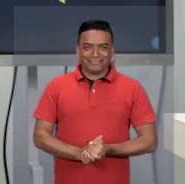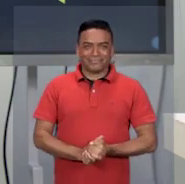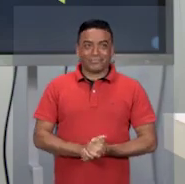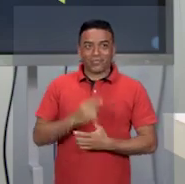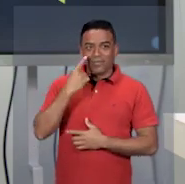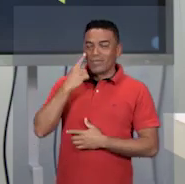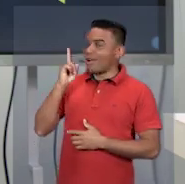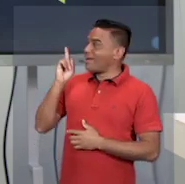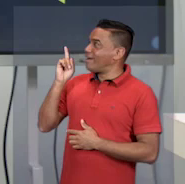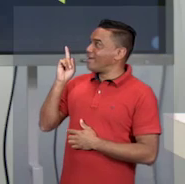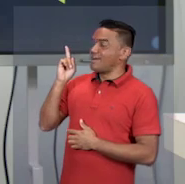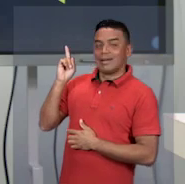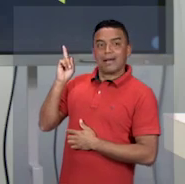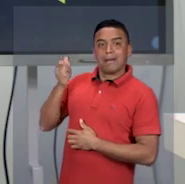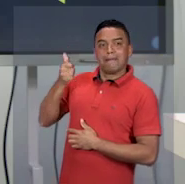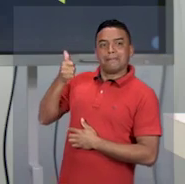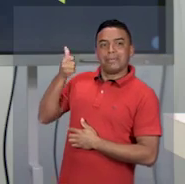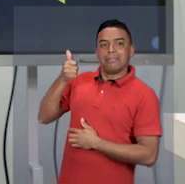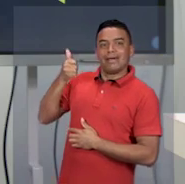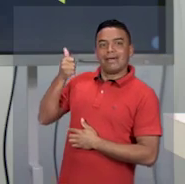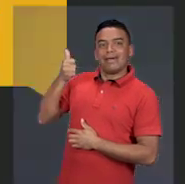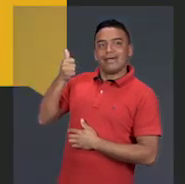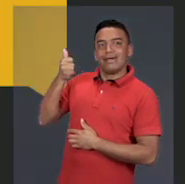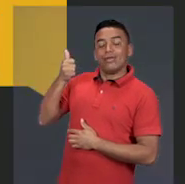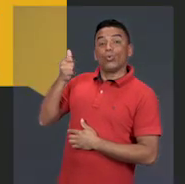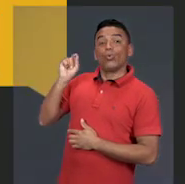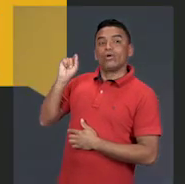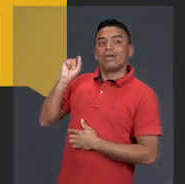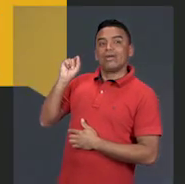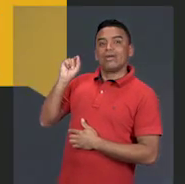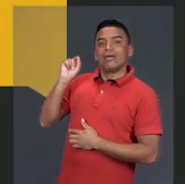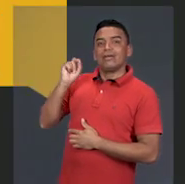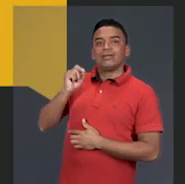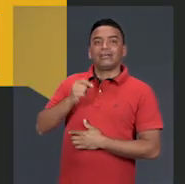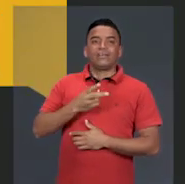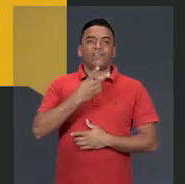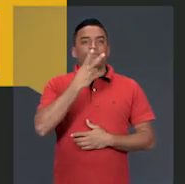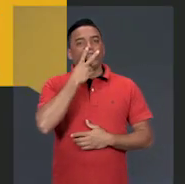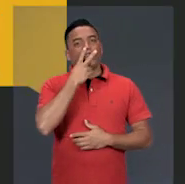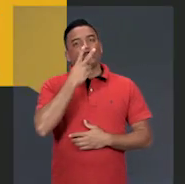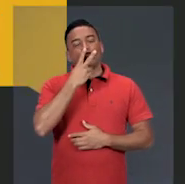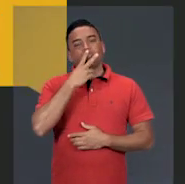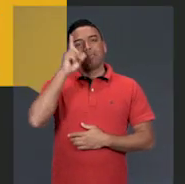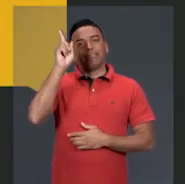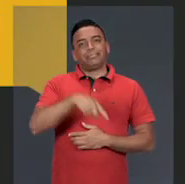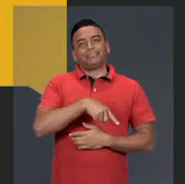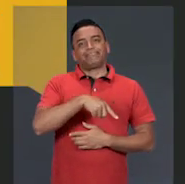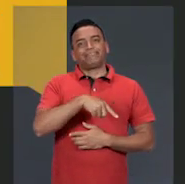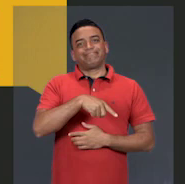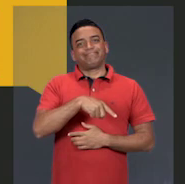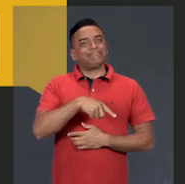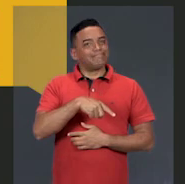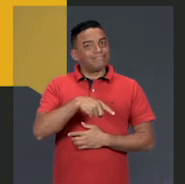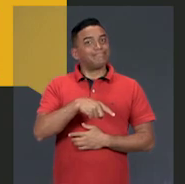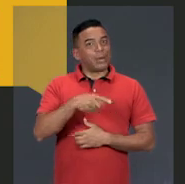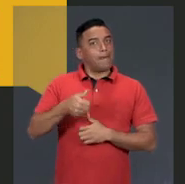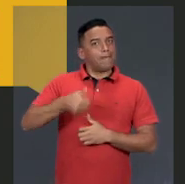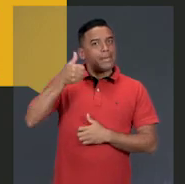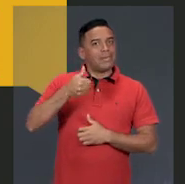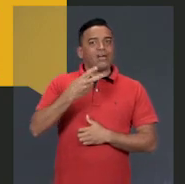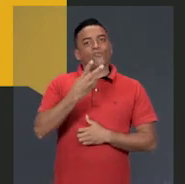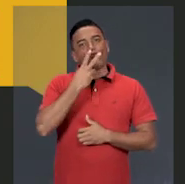Olha o primeiro ali, ó. Don't smoke. Não fume. É o